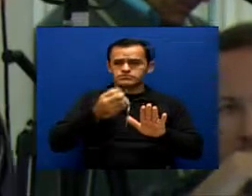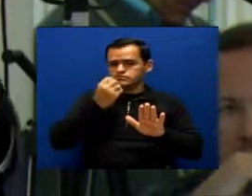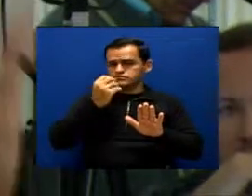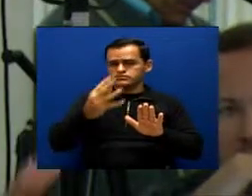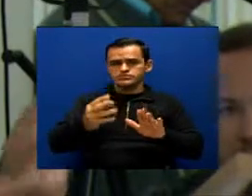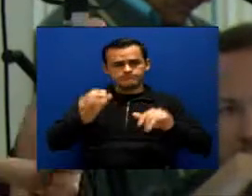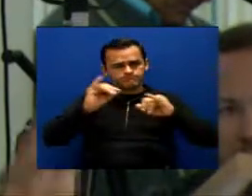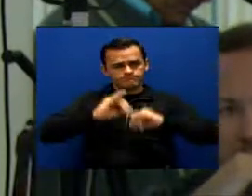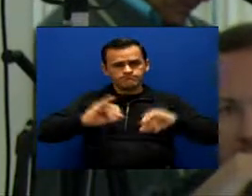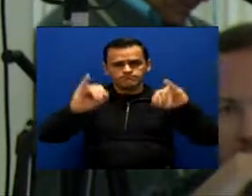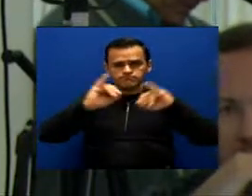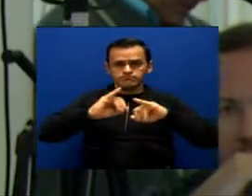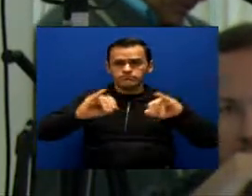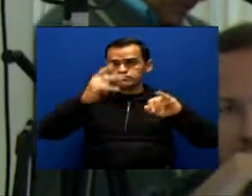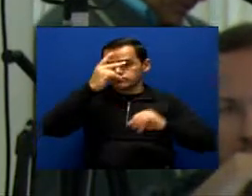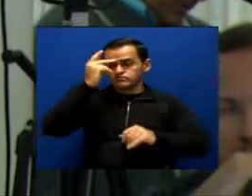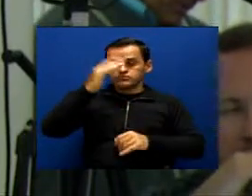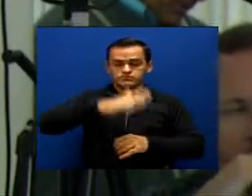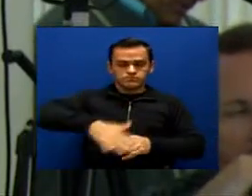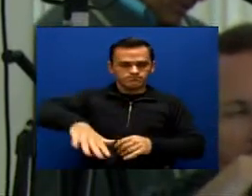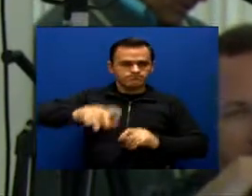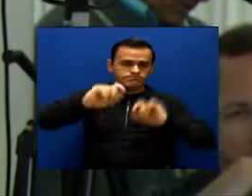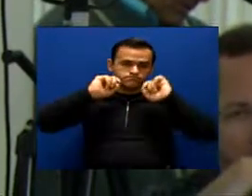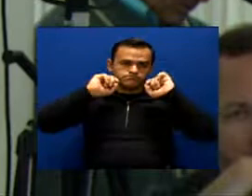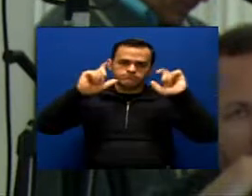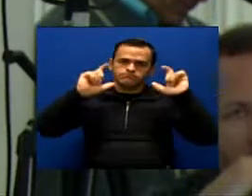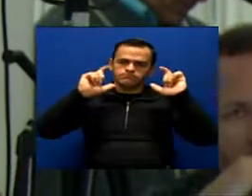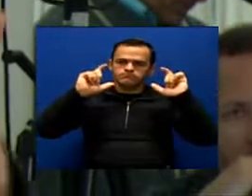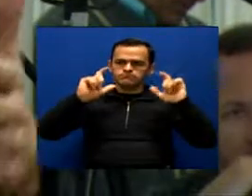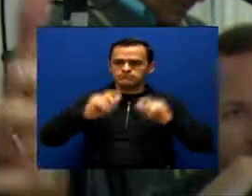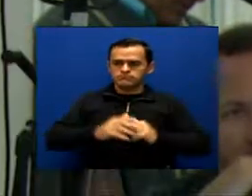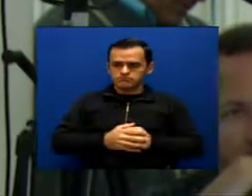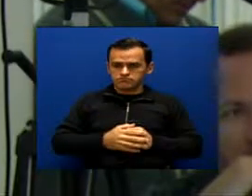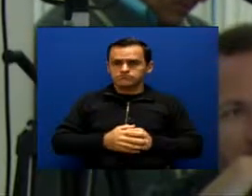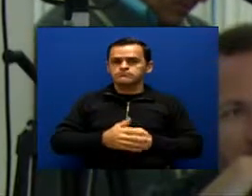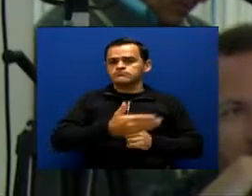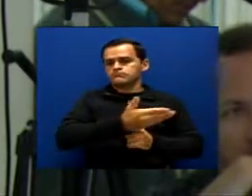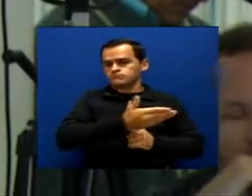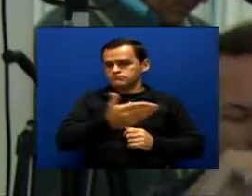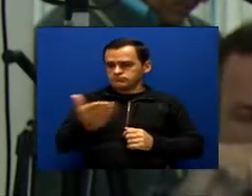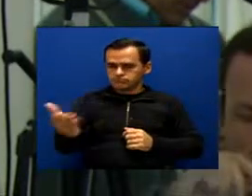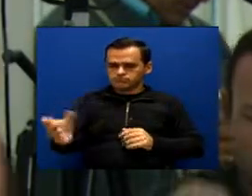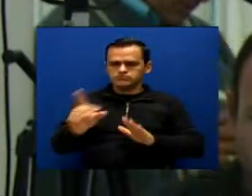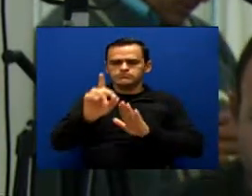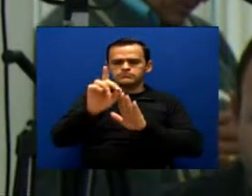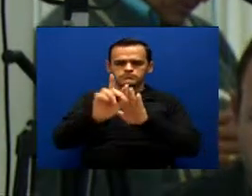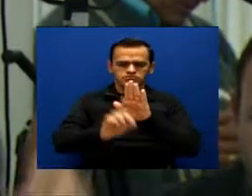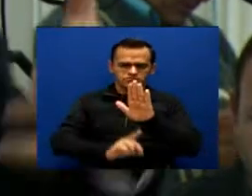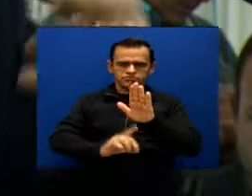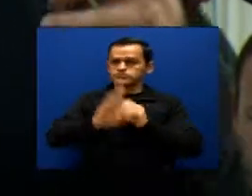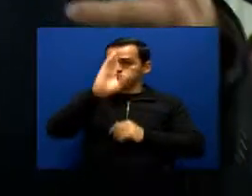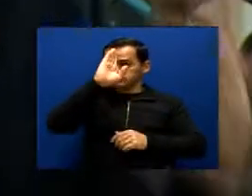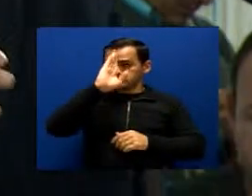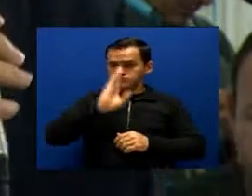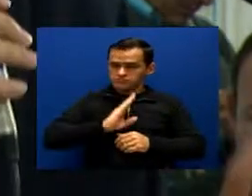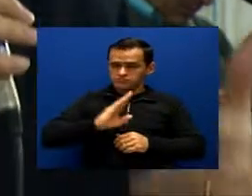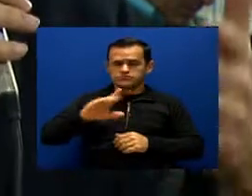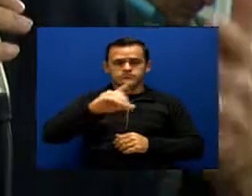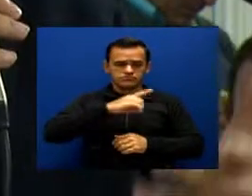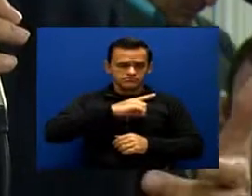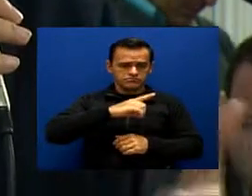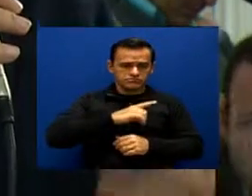E de se alertar ao povo sorocabano que ele tem direito e que ele